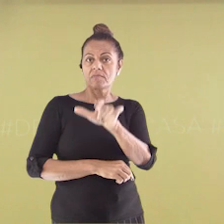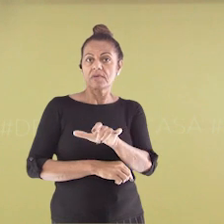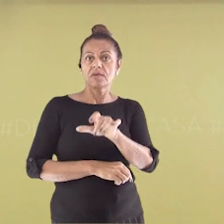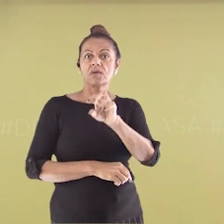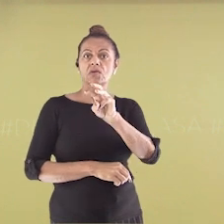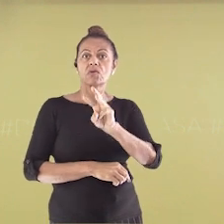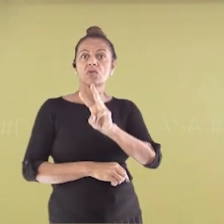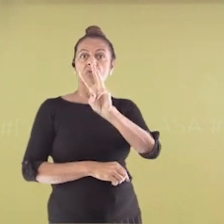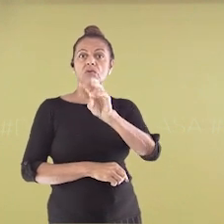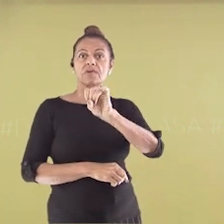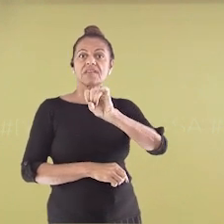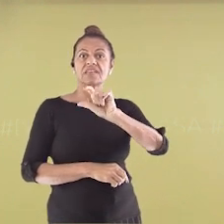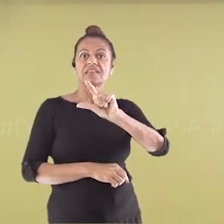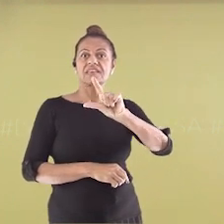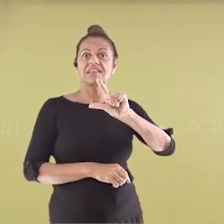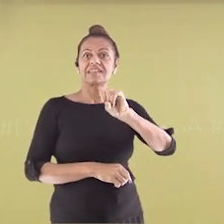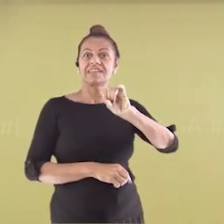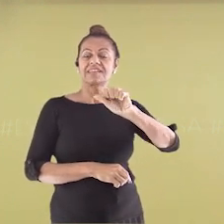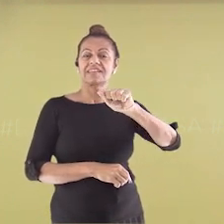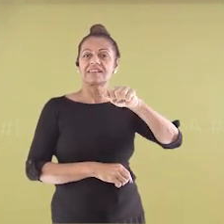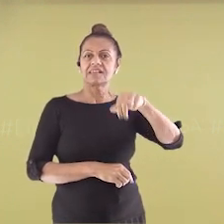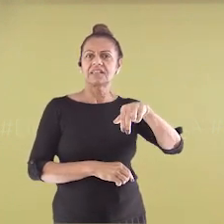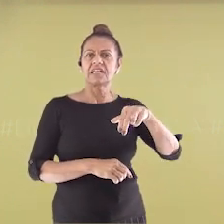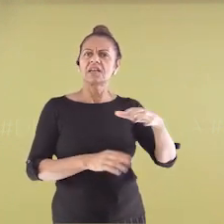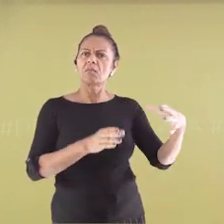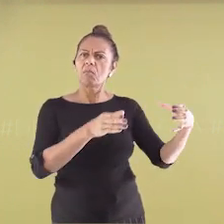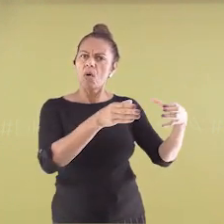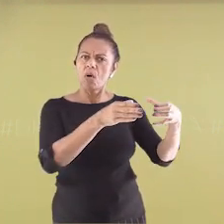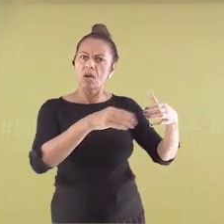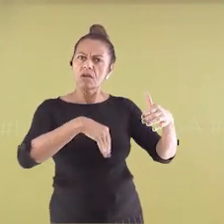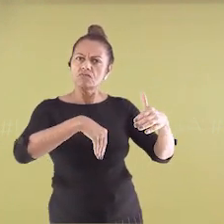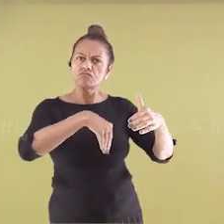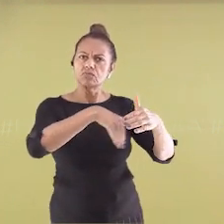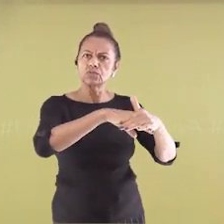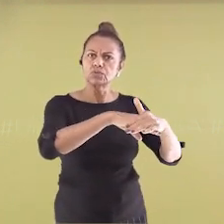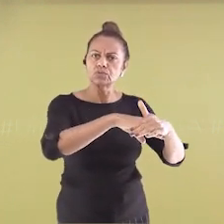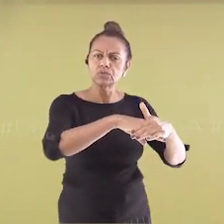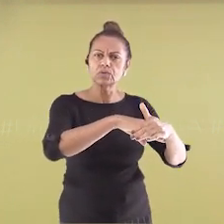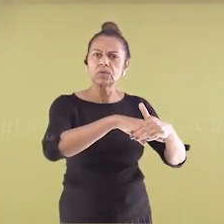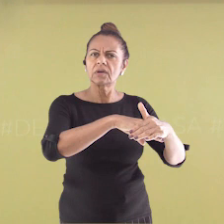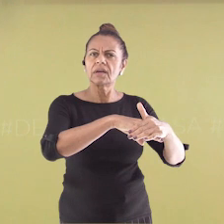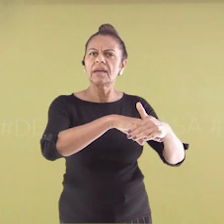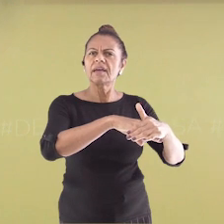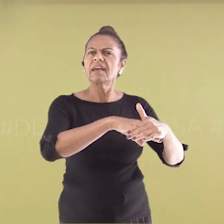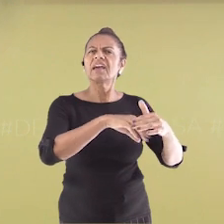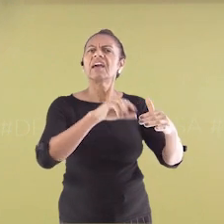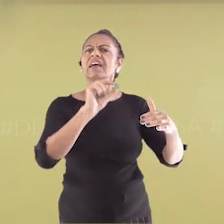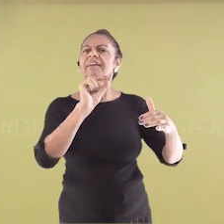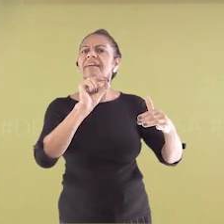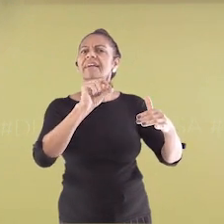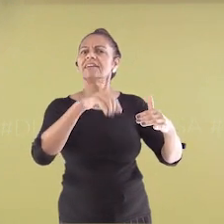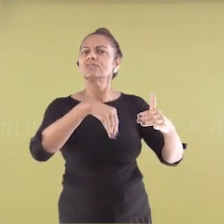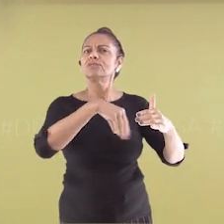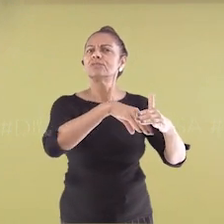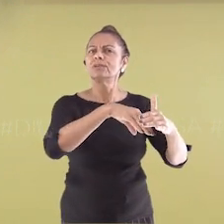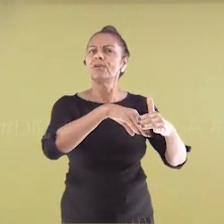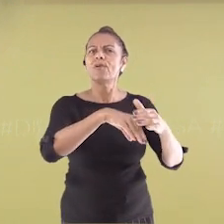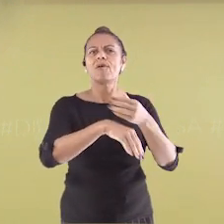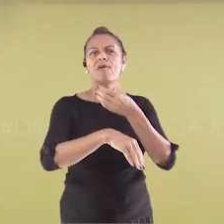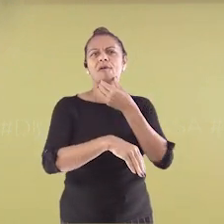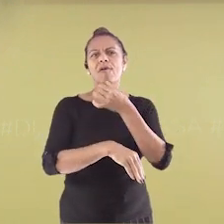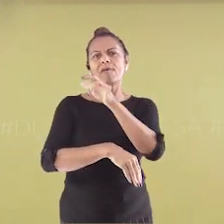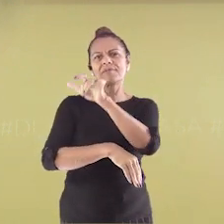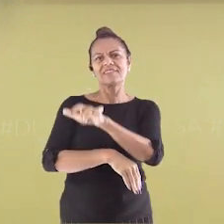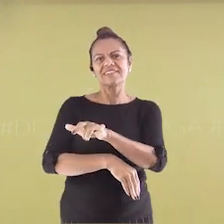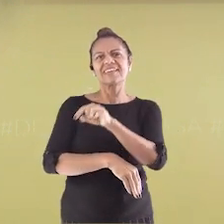William chutou a bola. A ação do verbo chutou está sendo feita pelo sujeito que é